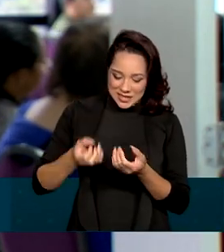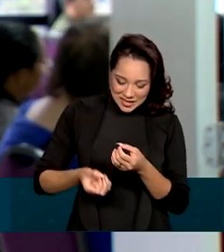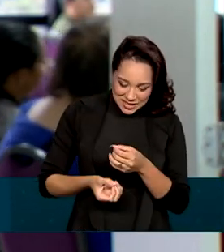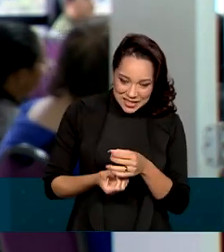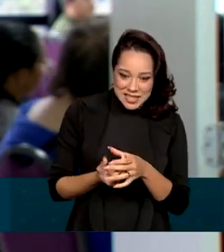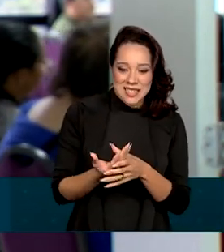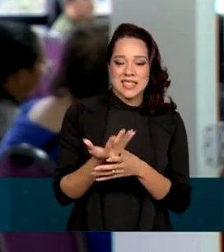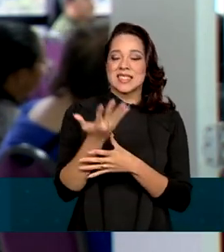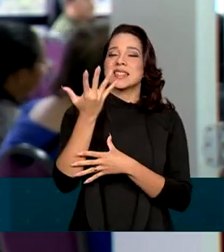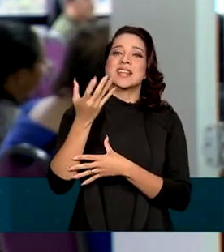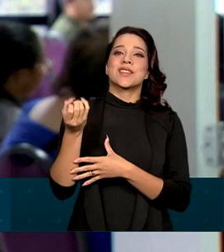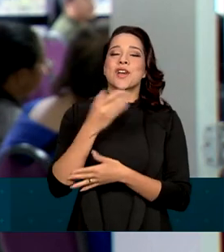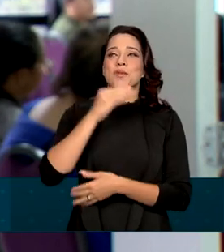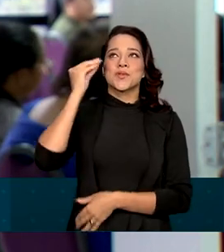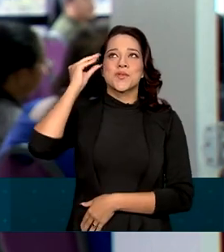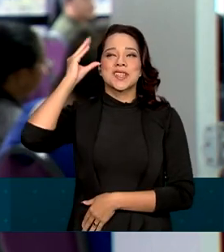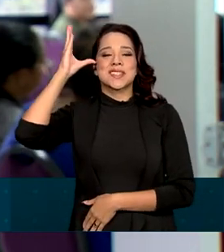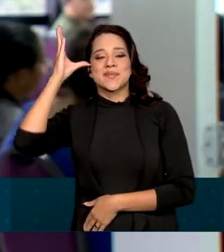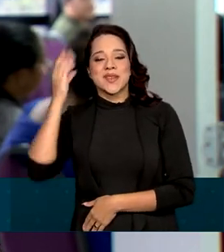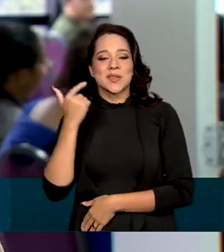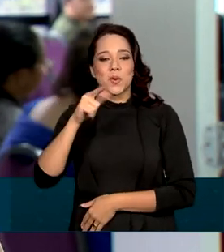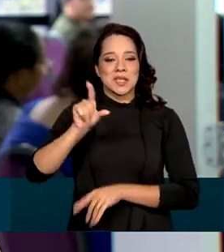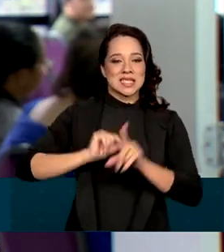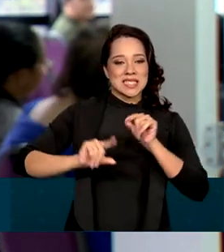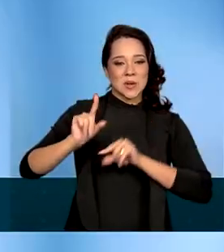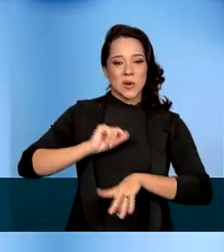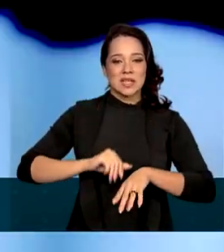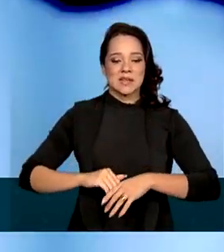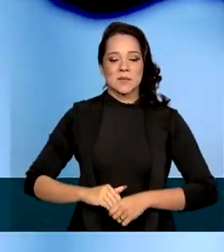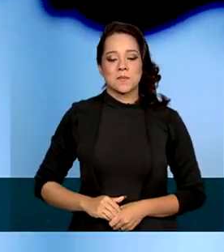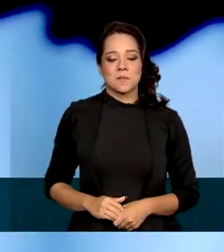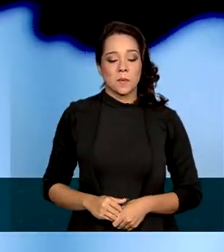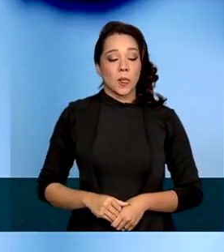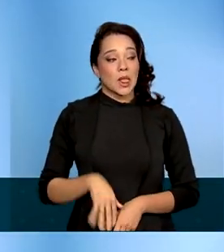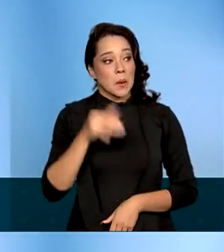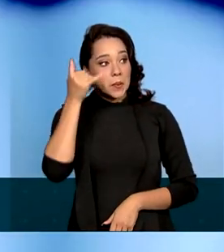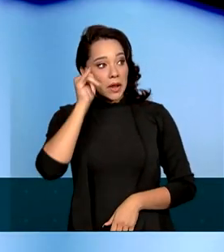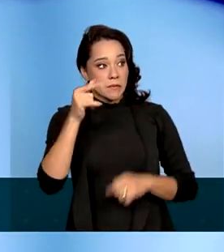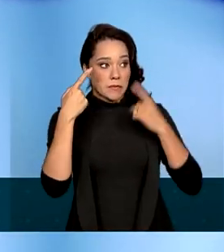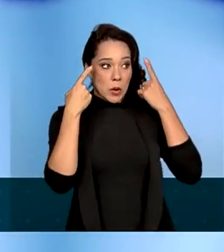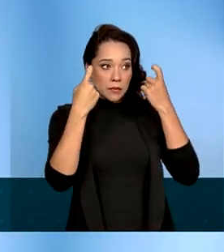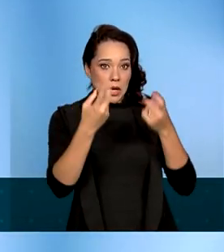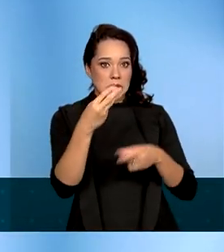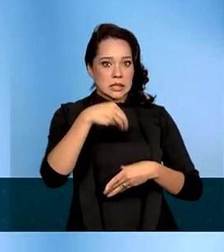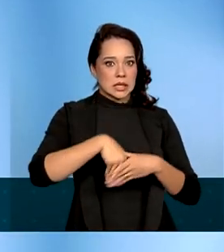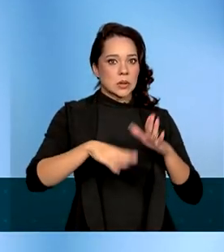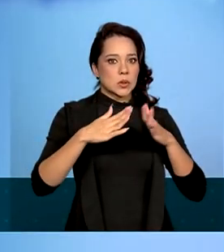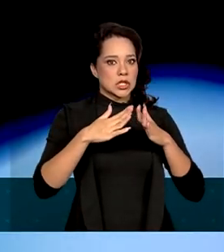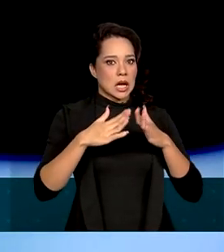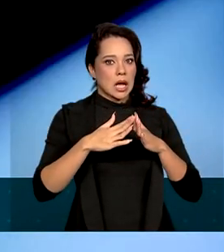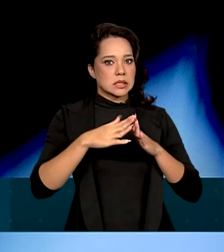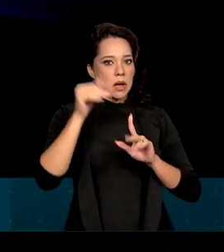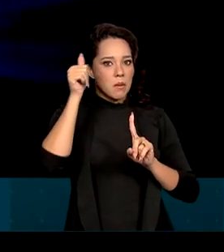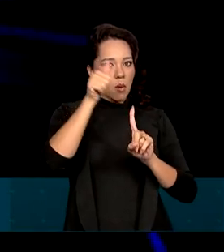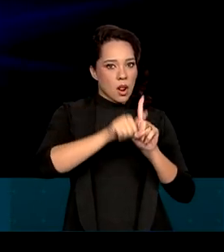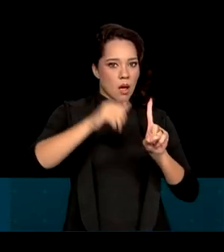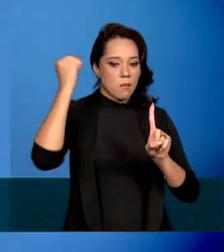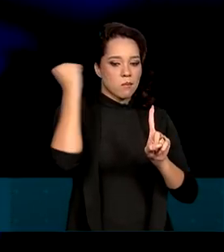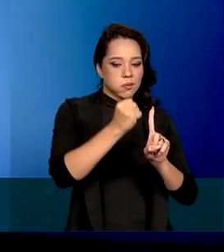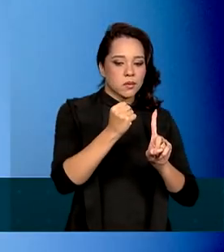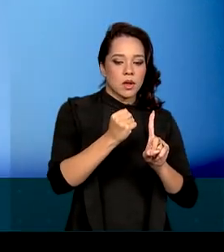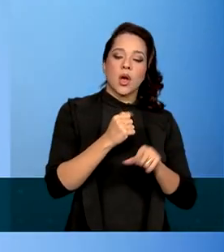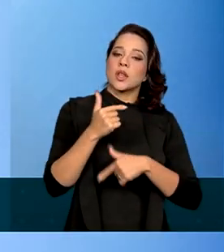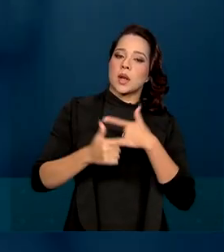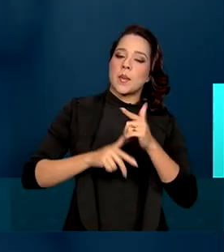assim, buscar novos conhecimentos e tal, outras alternativas. Para prevenir a violência doméstica e o feminicídio, a Operação Maria